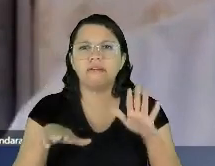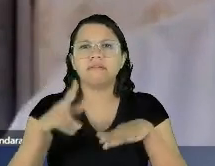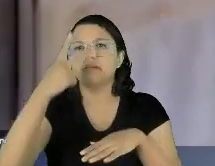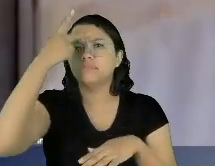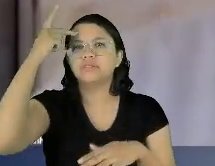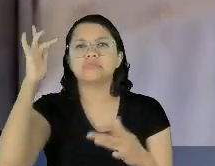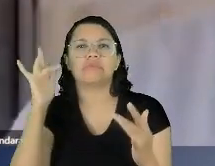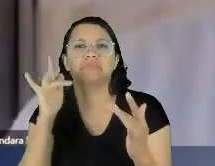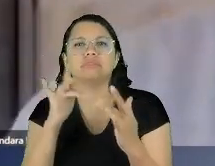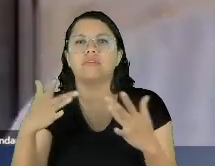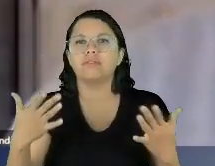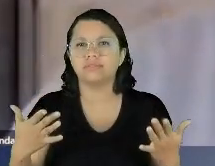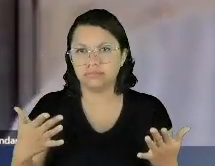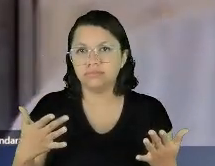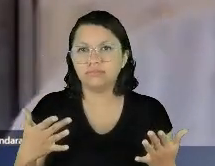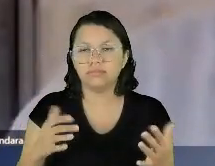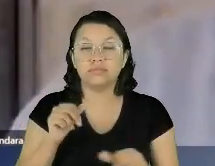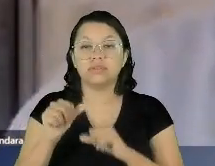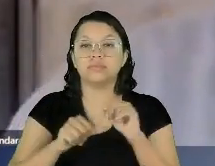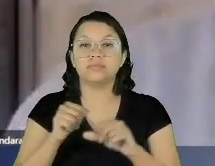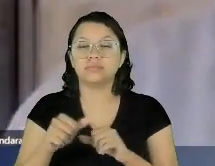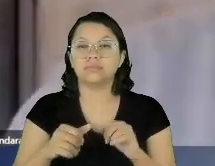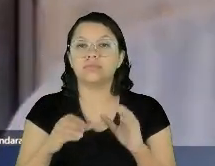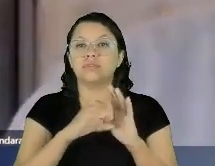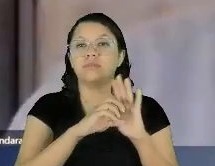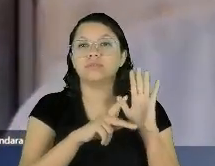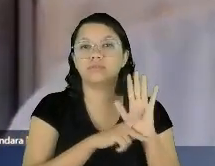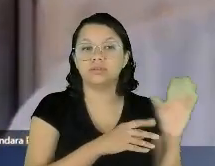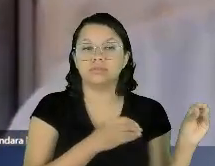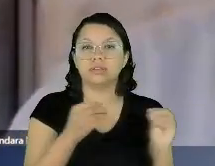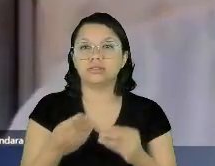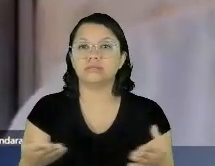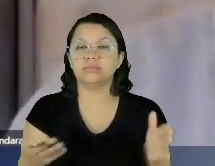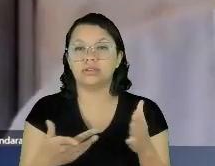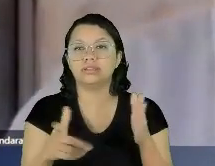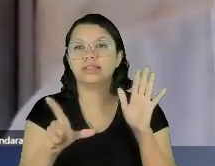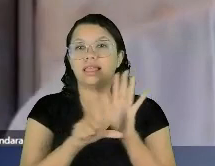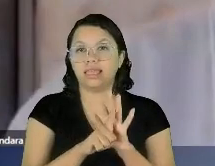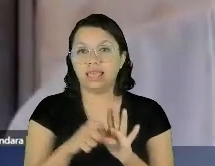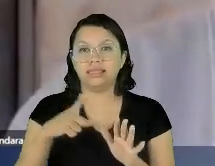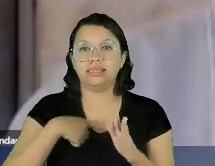né? A alteração do Código Penal trazida por essa lei tem como um aspecto